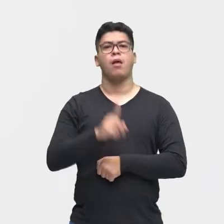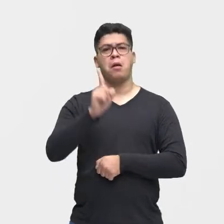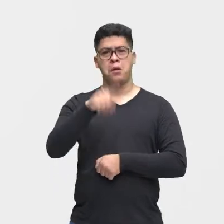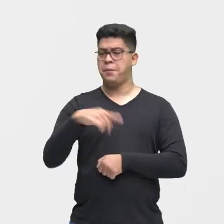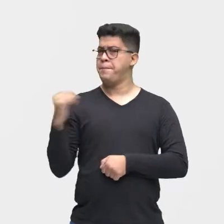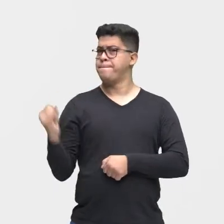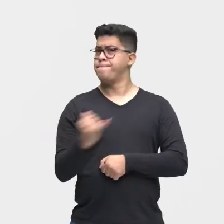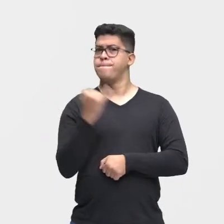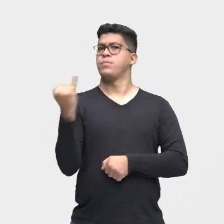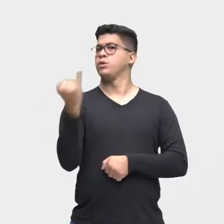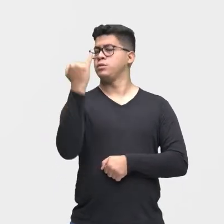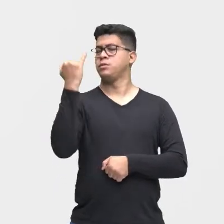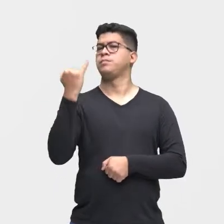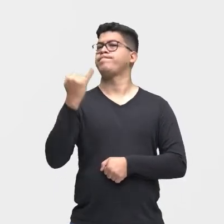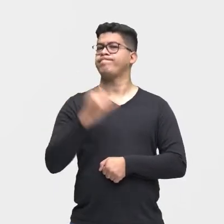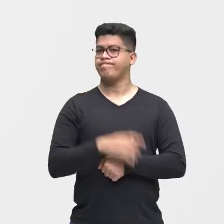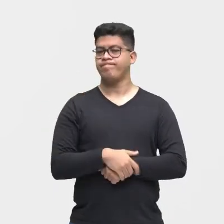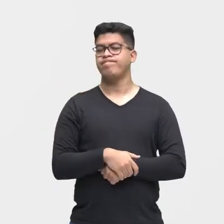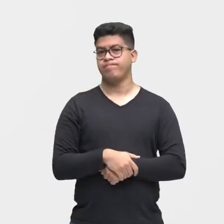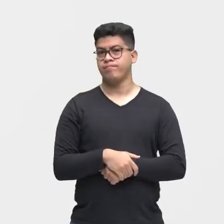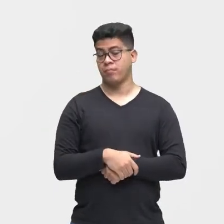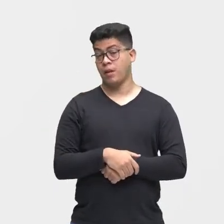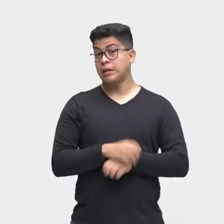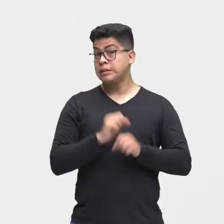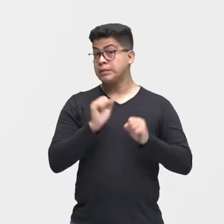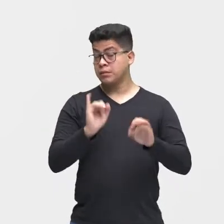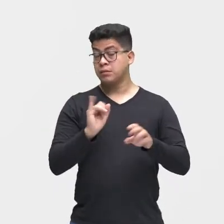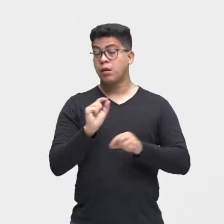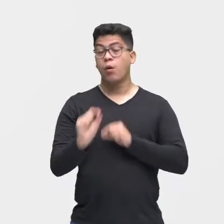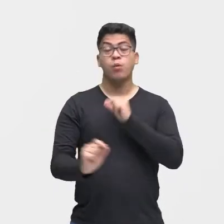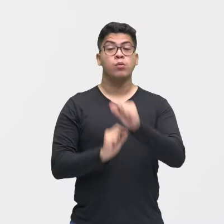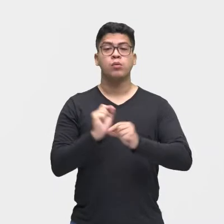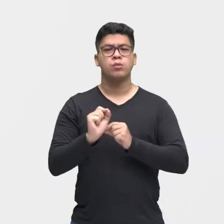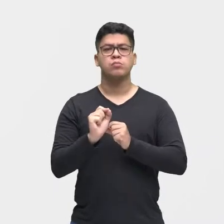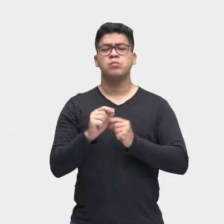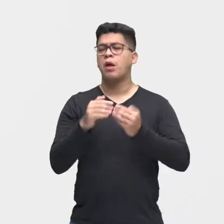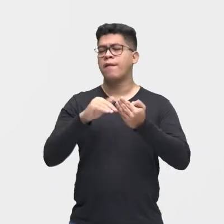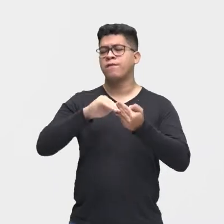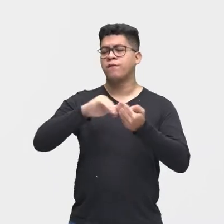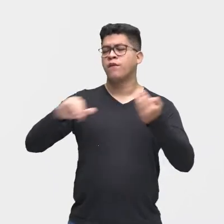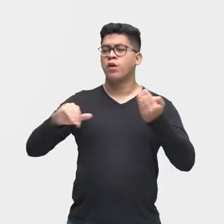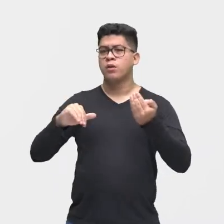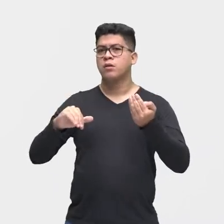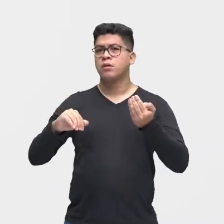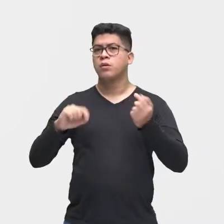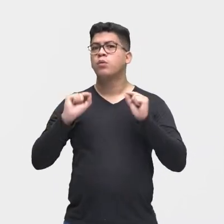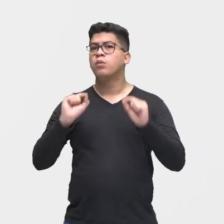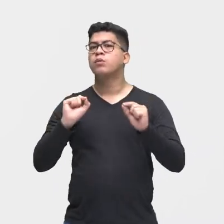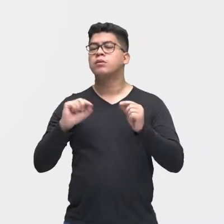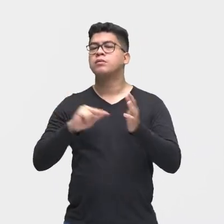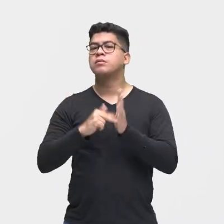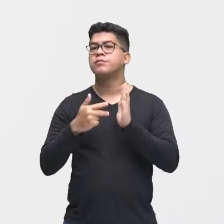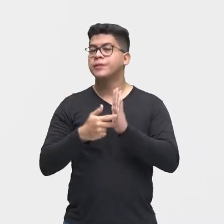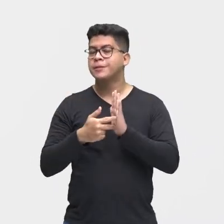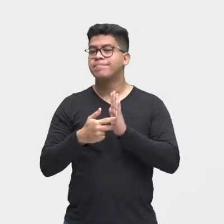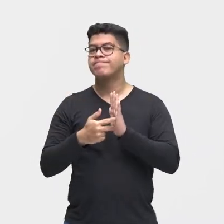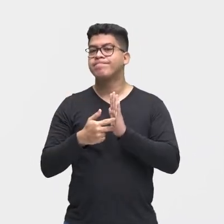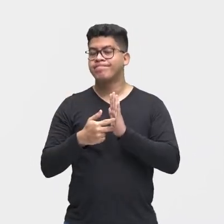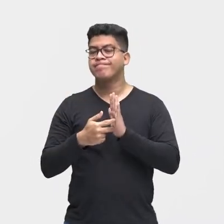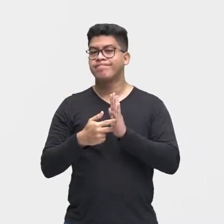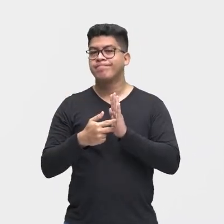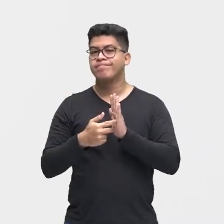cima lembrem-se a partir do momento que essa peça sai do jogo isso quer dizer o que para gente do jogo acabou